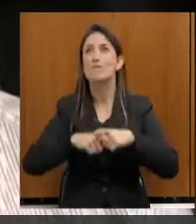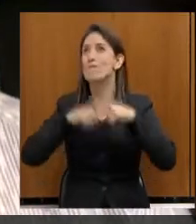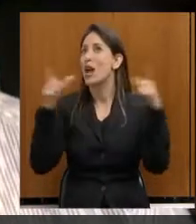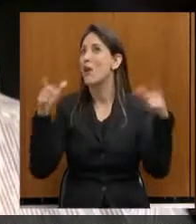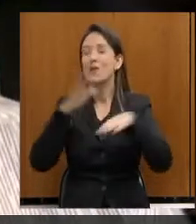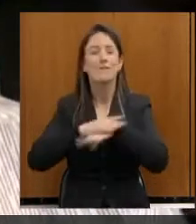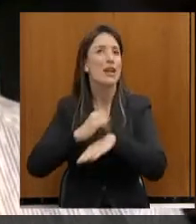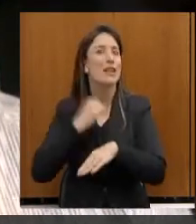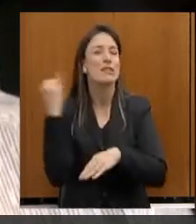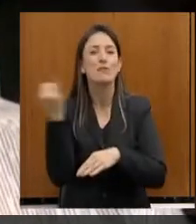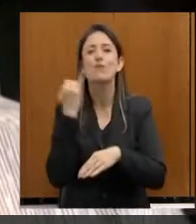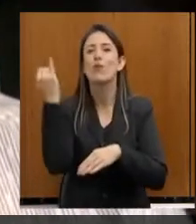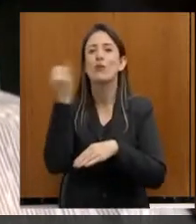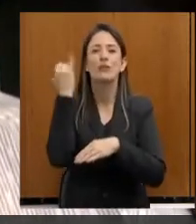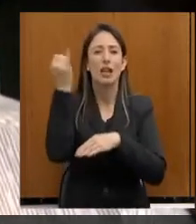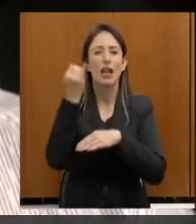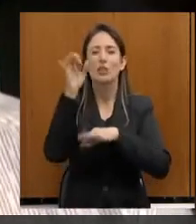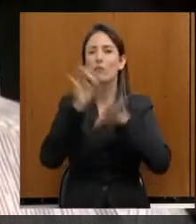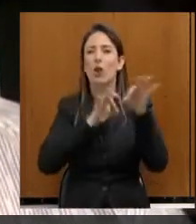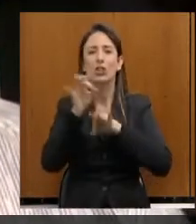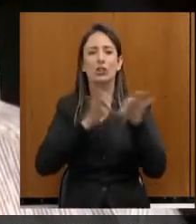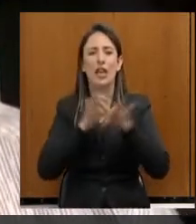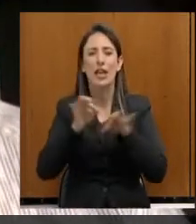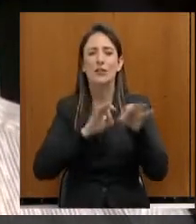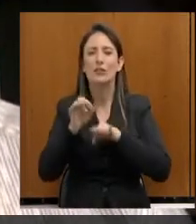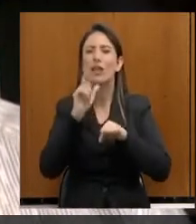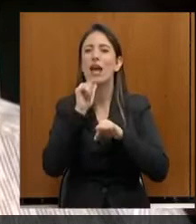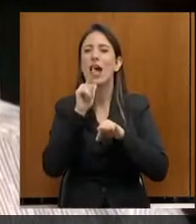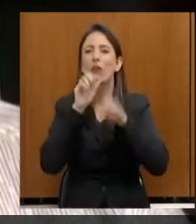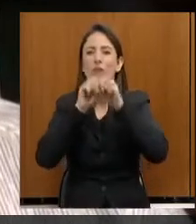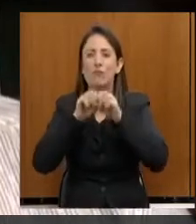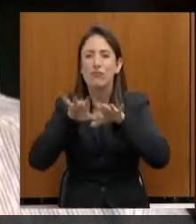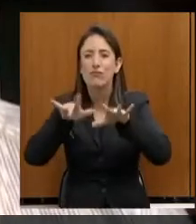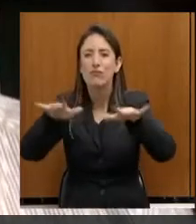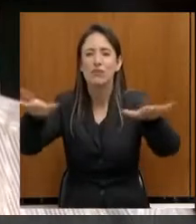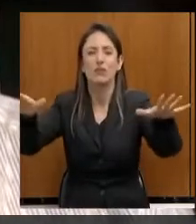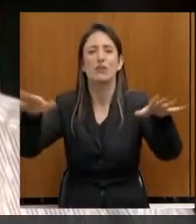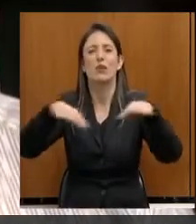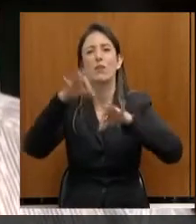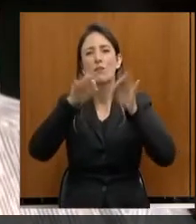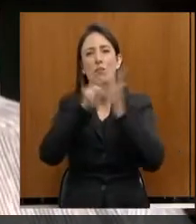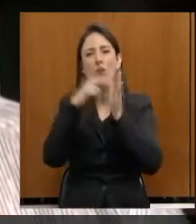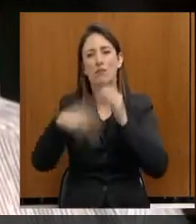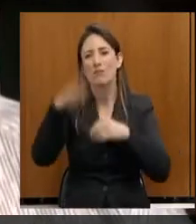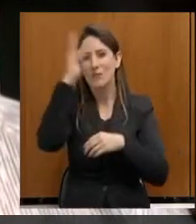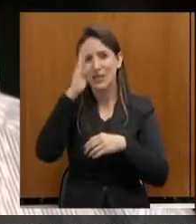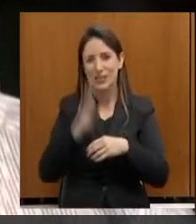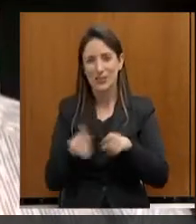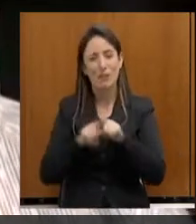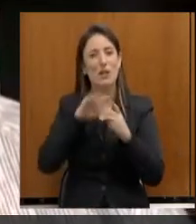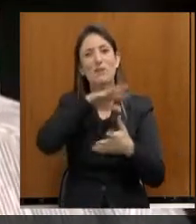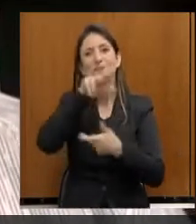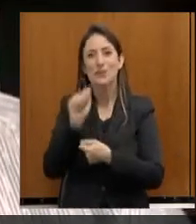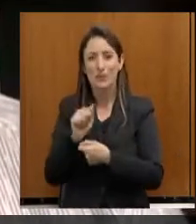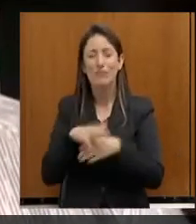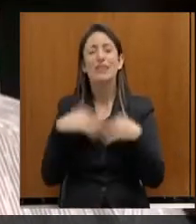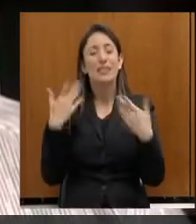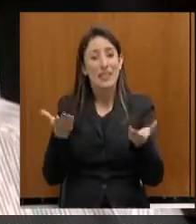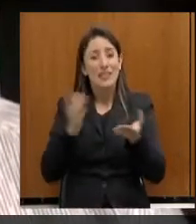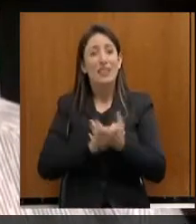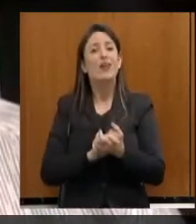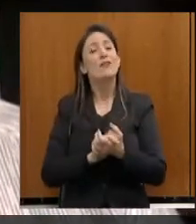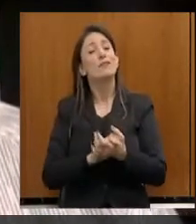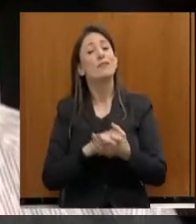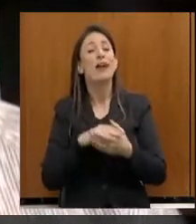projetos de irrigação que nós temos do país de em todo mundo mas ela não falava secretária dos problemas das dificuldades que tá